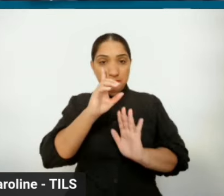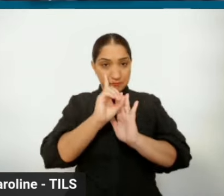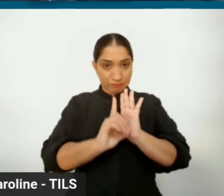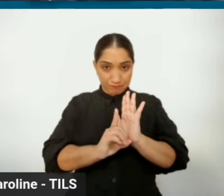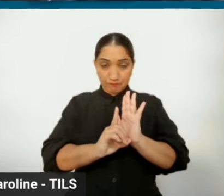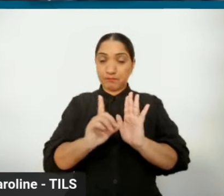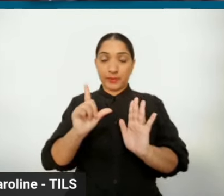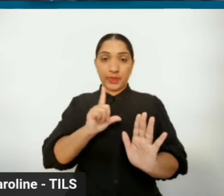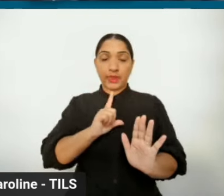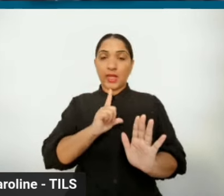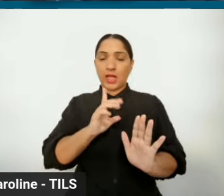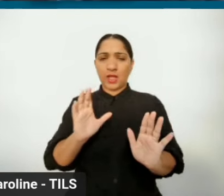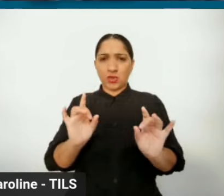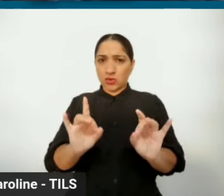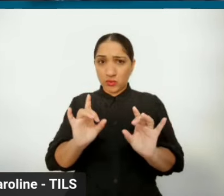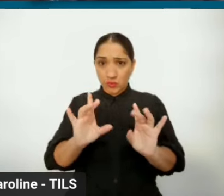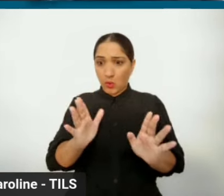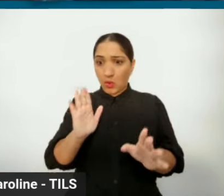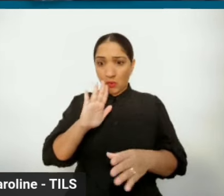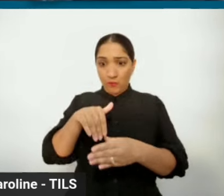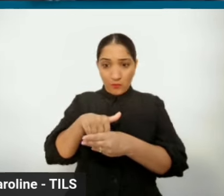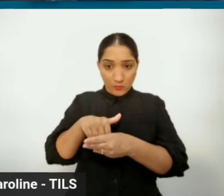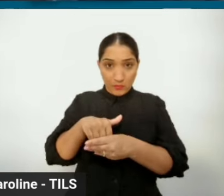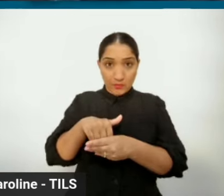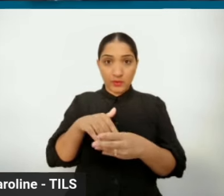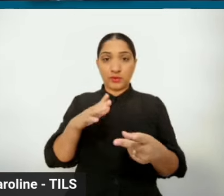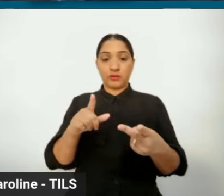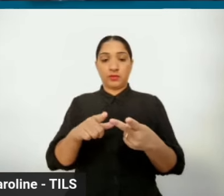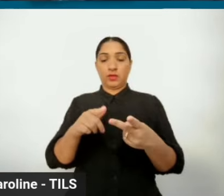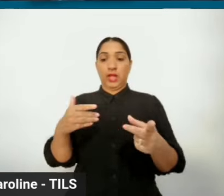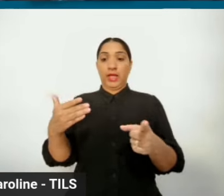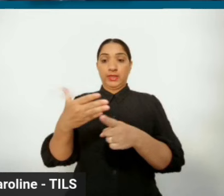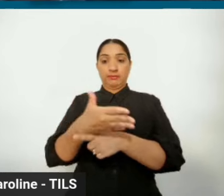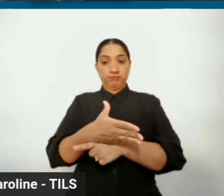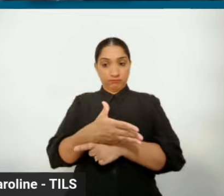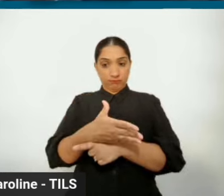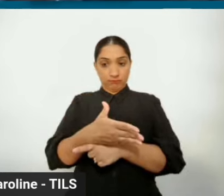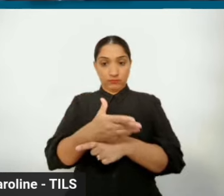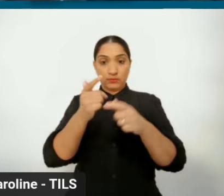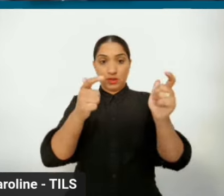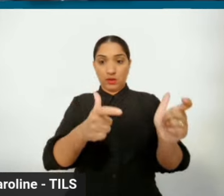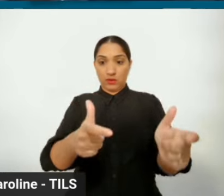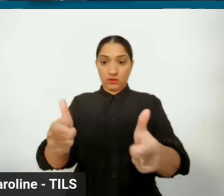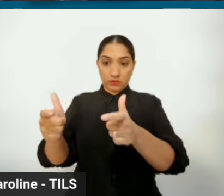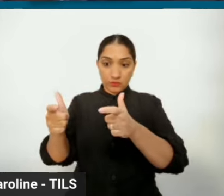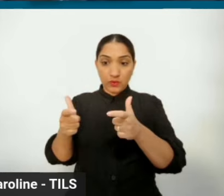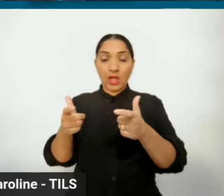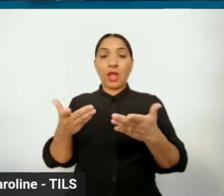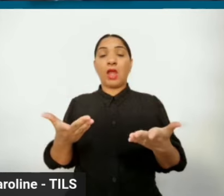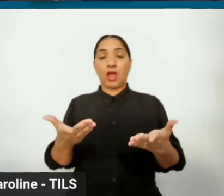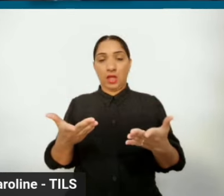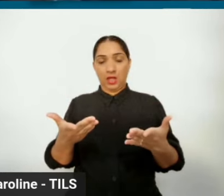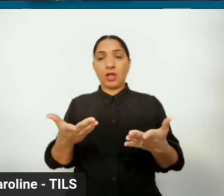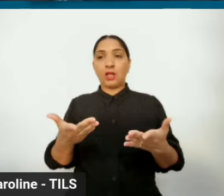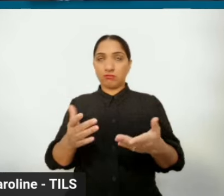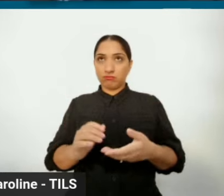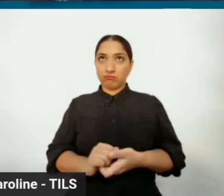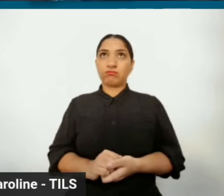o direito ao voto, o acesso às instalações